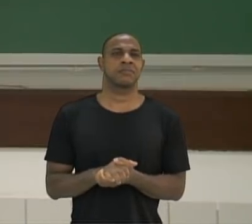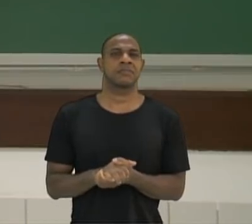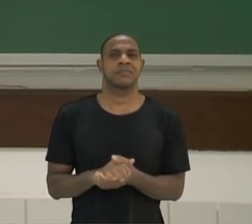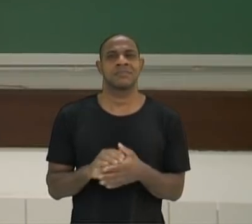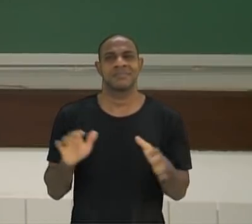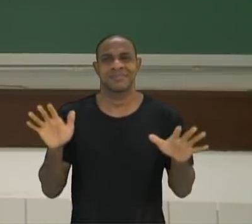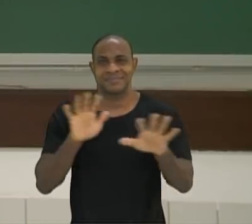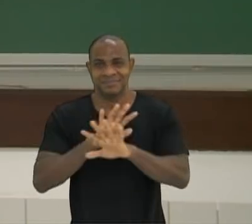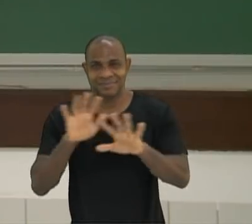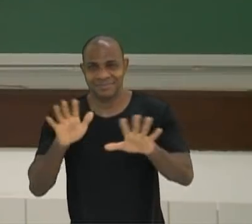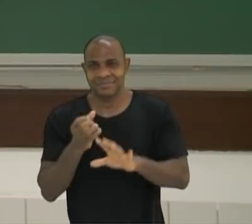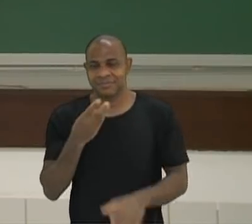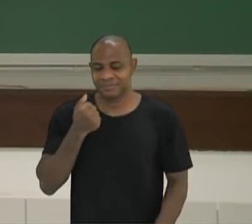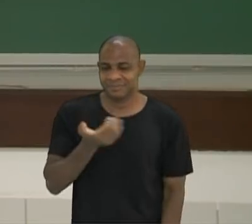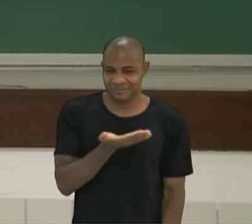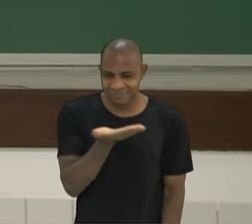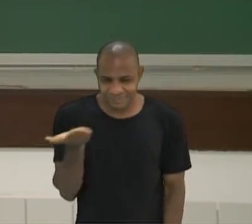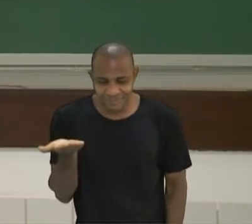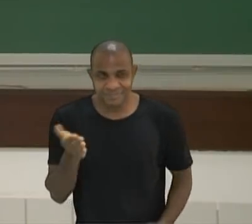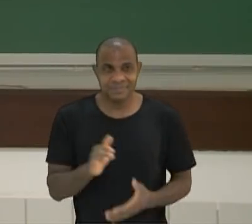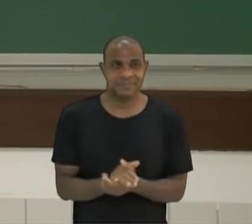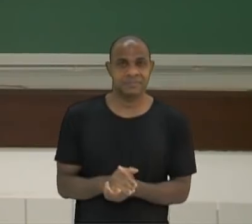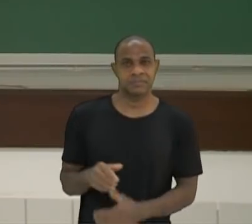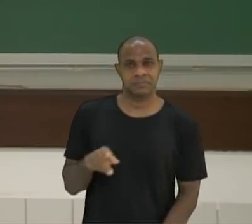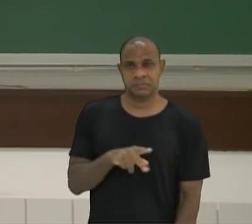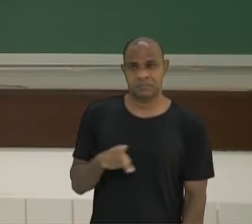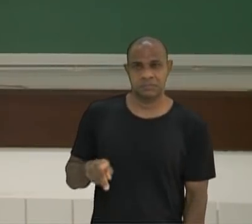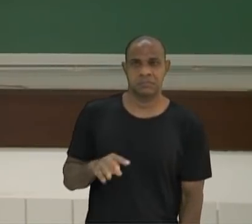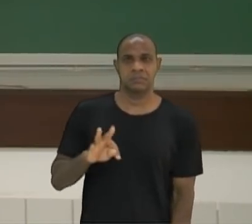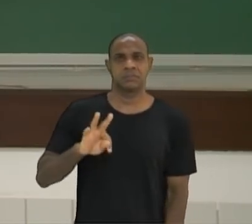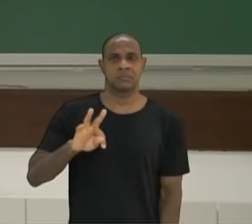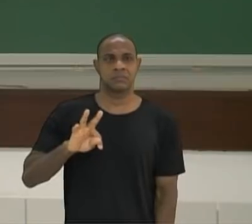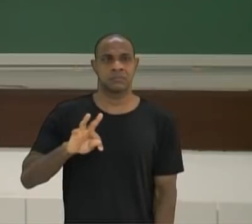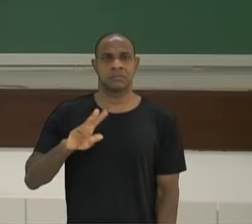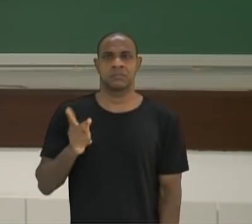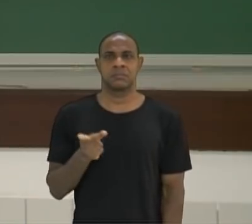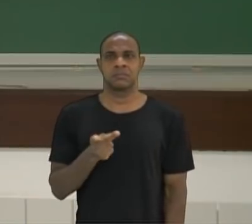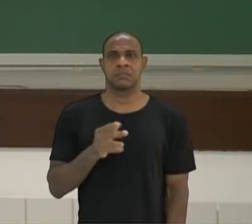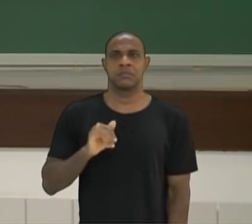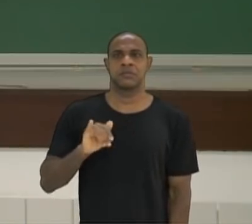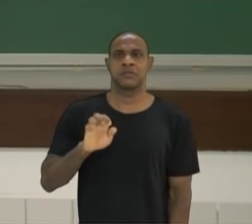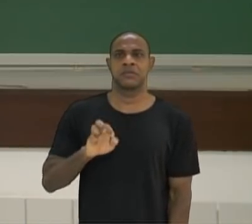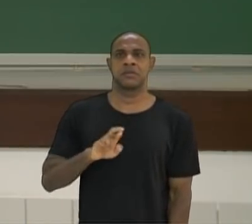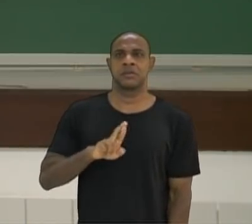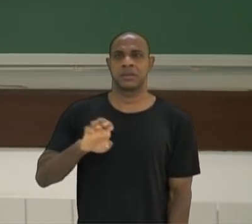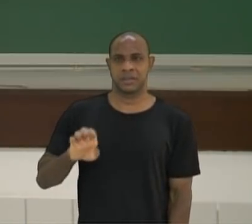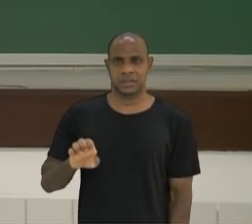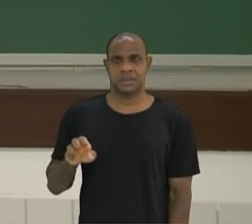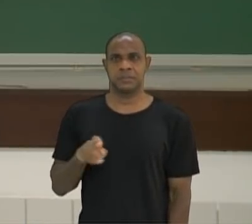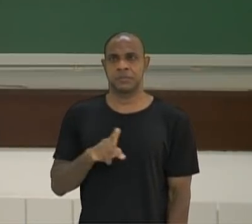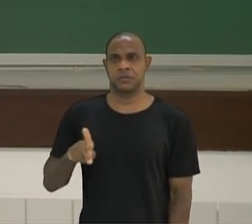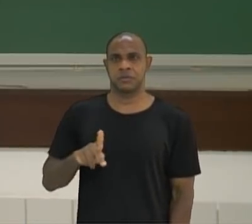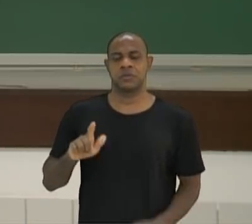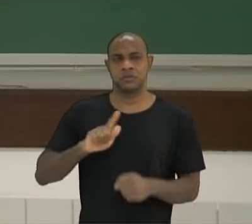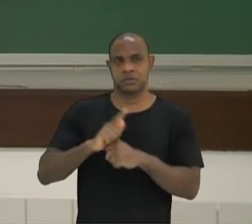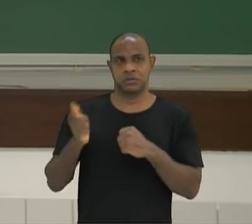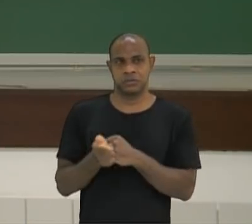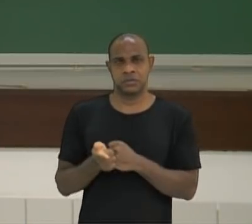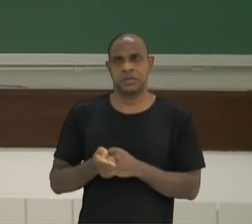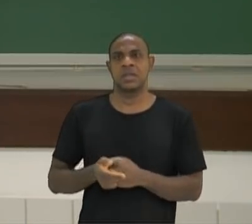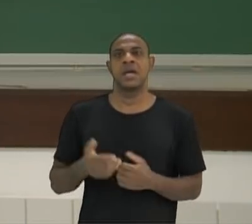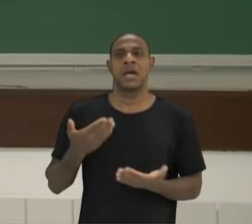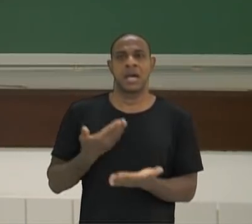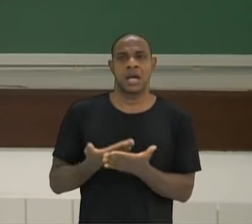aí, pessoal, tudo bem com vocês? Eu sou o professor Thierry e estou aqui para oferecer para vocês a aula da segunda série para o ensino